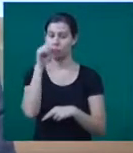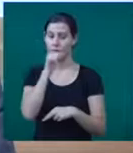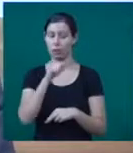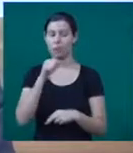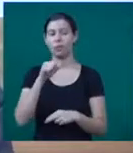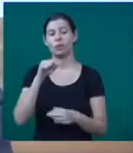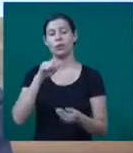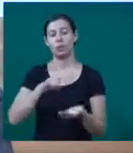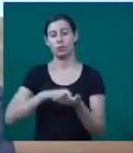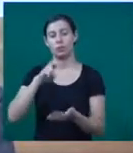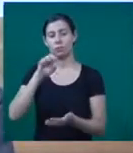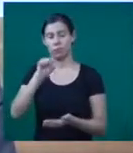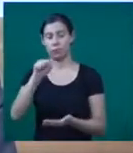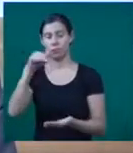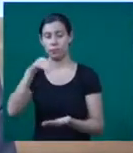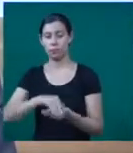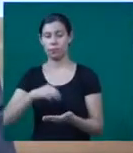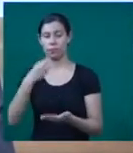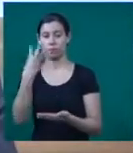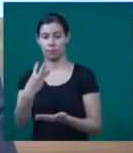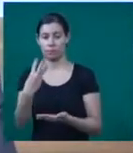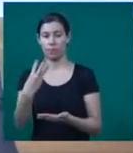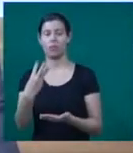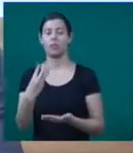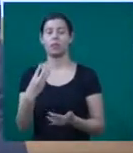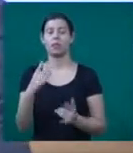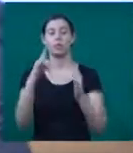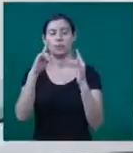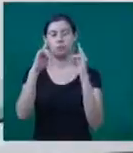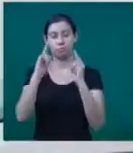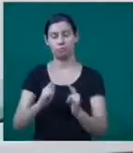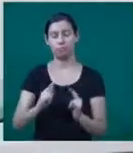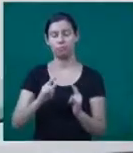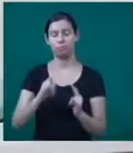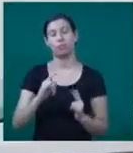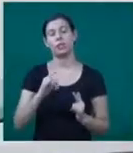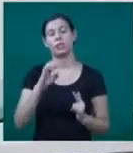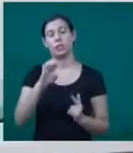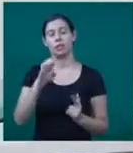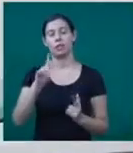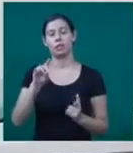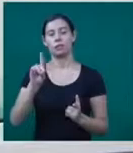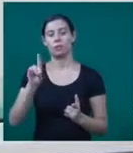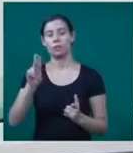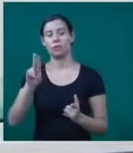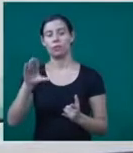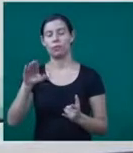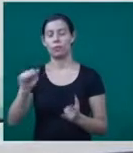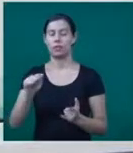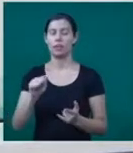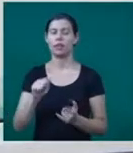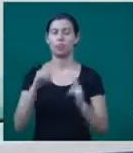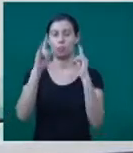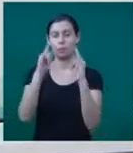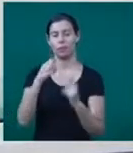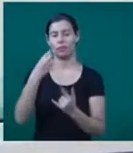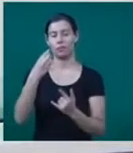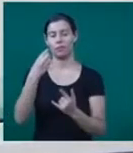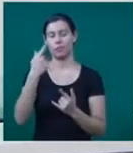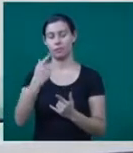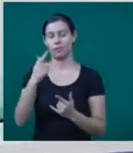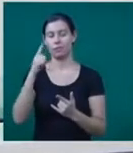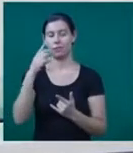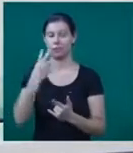campus Educação Física, bloco G4. E a entrada é de graça. Até o dia 23 de julho, o Sesc de